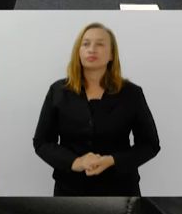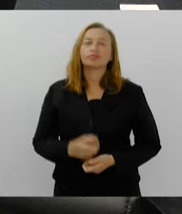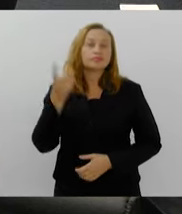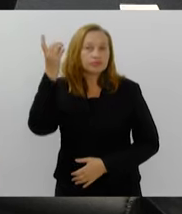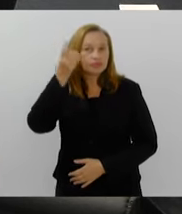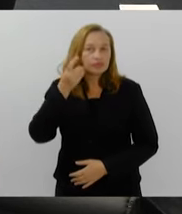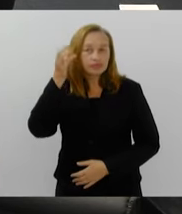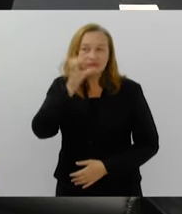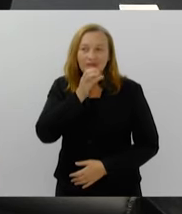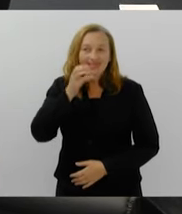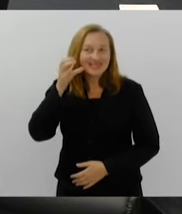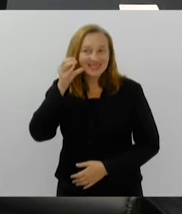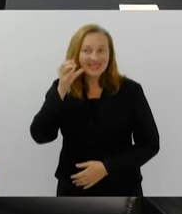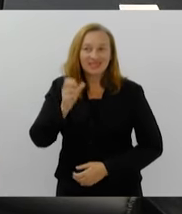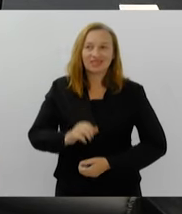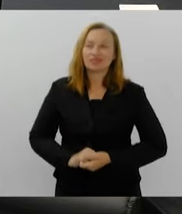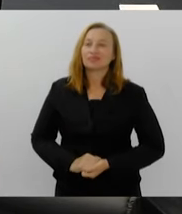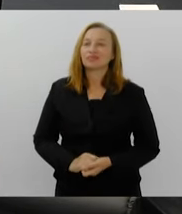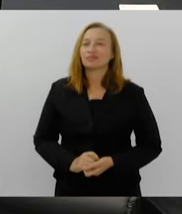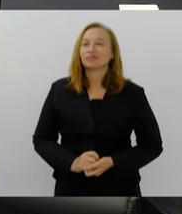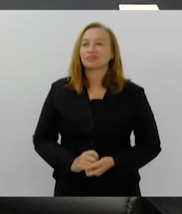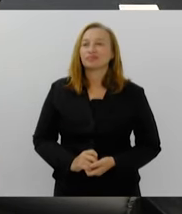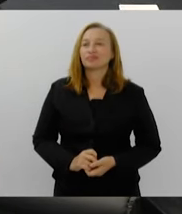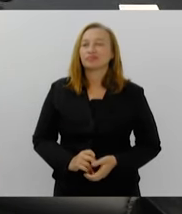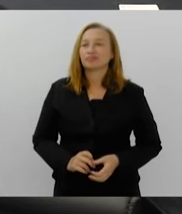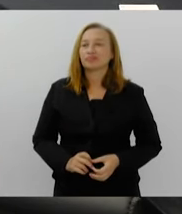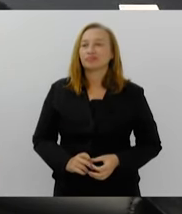deputada Célia Jordão.